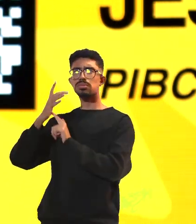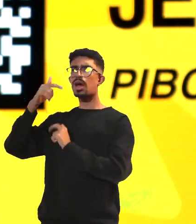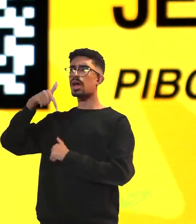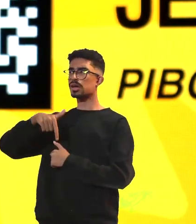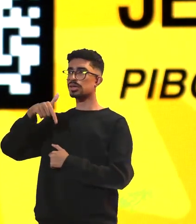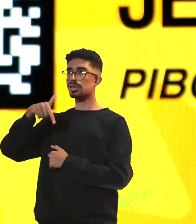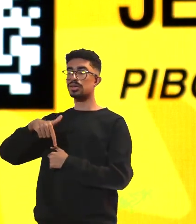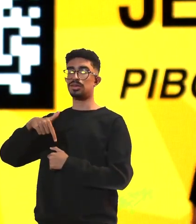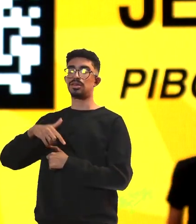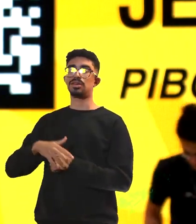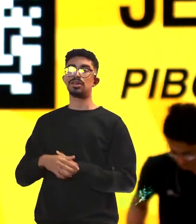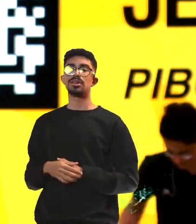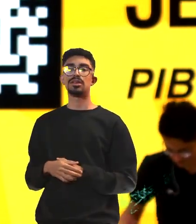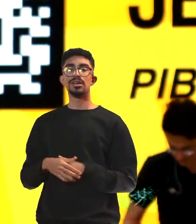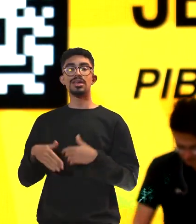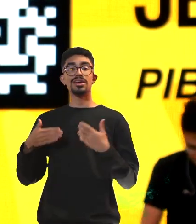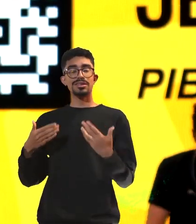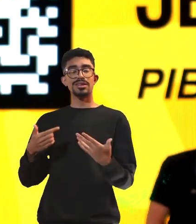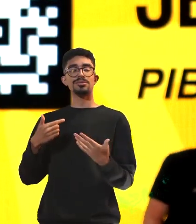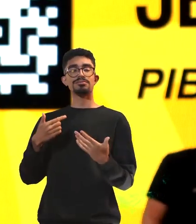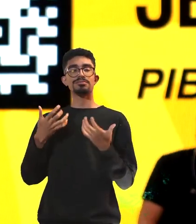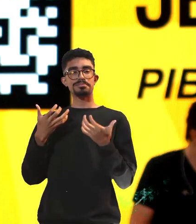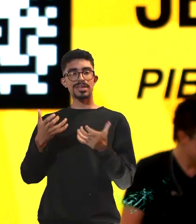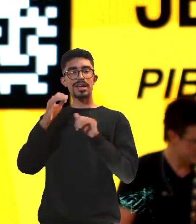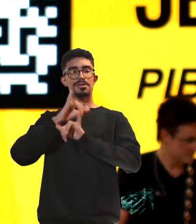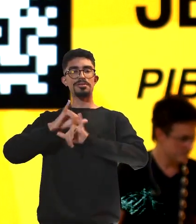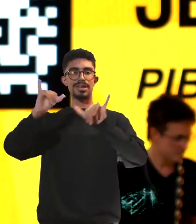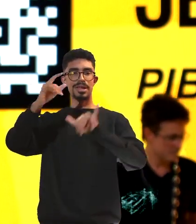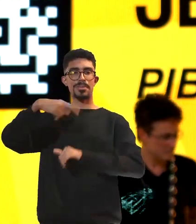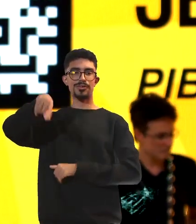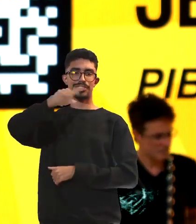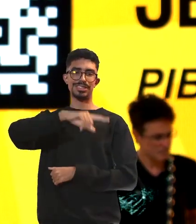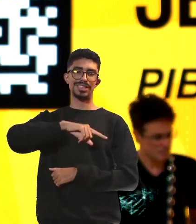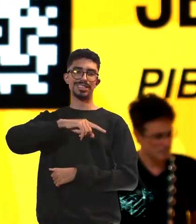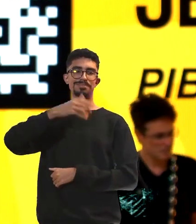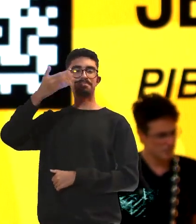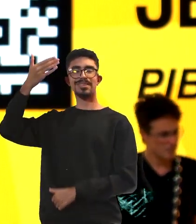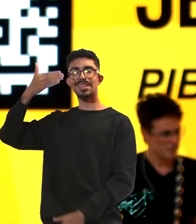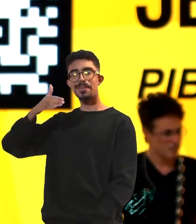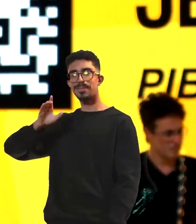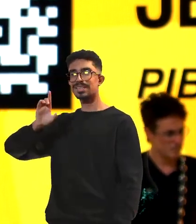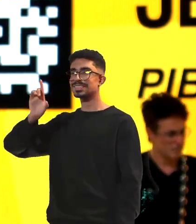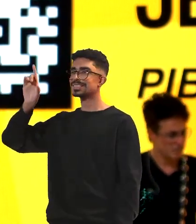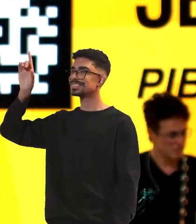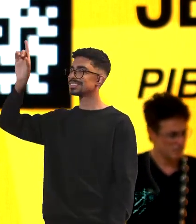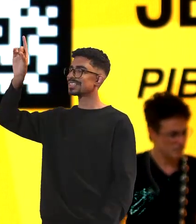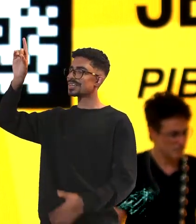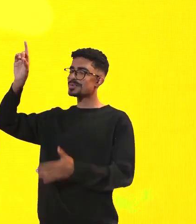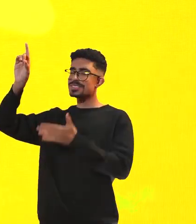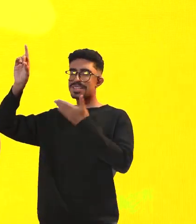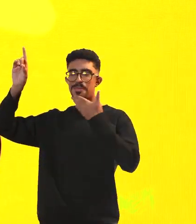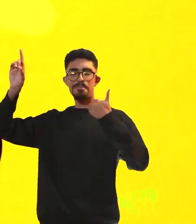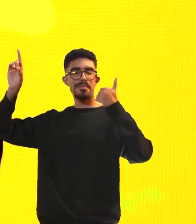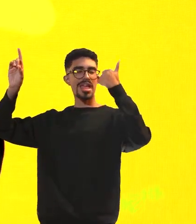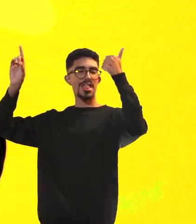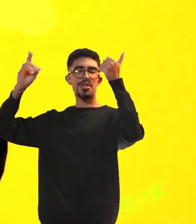poder terminar dizendo o seguinte: na presença de Deus existe mais prazer do que em qualquer outro